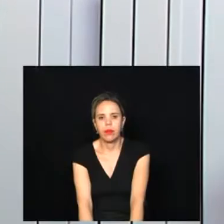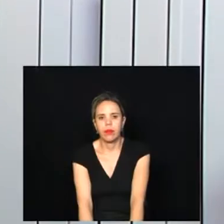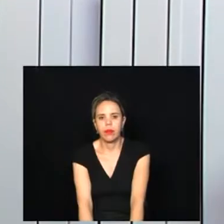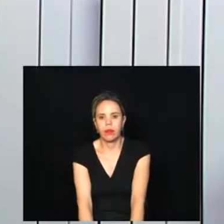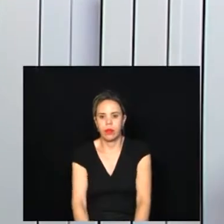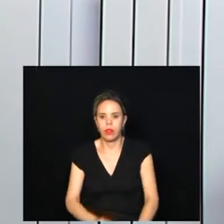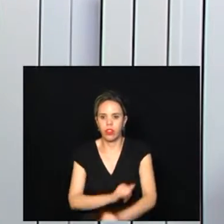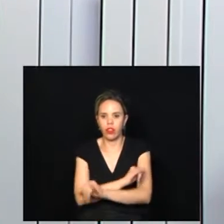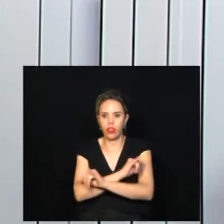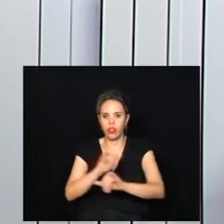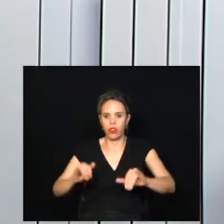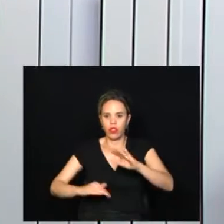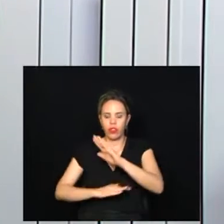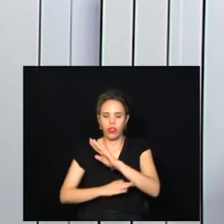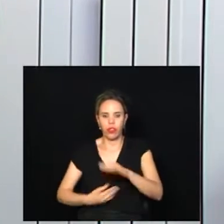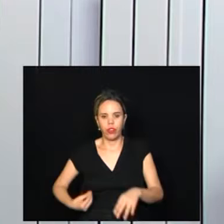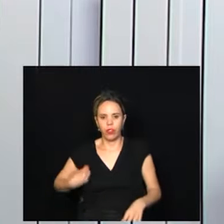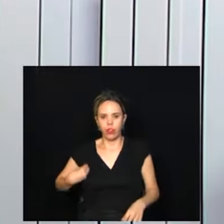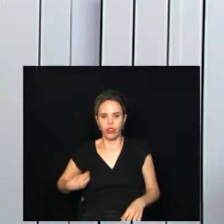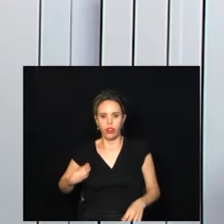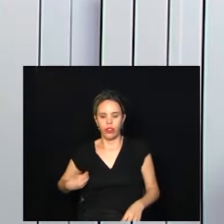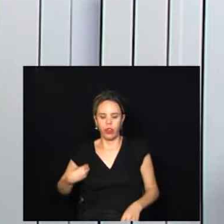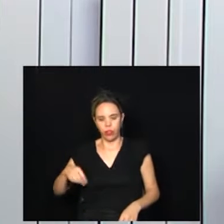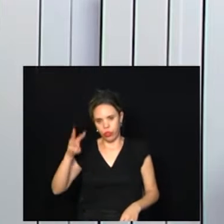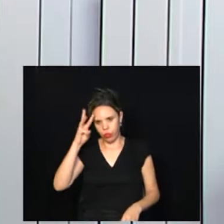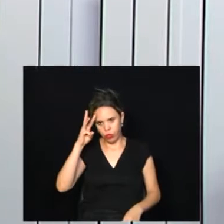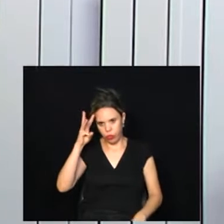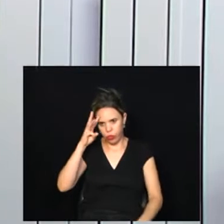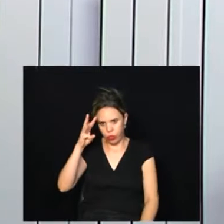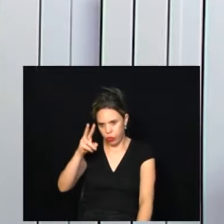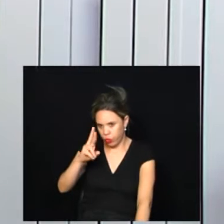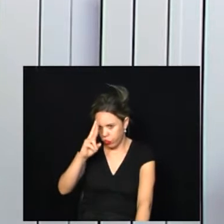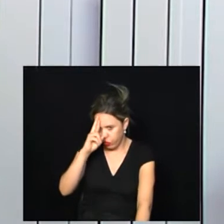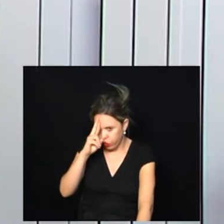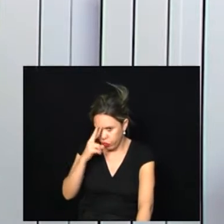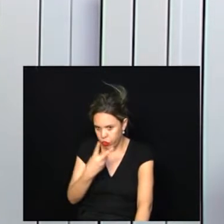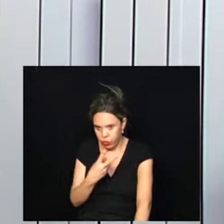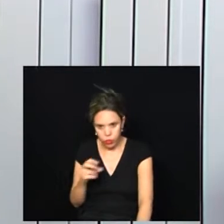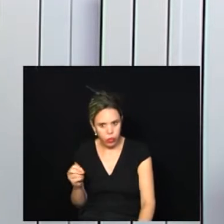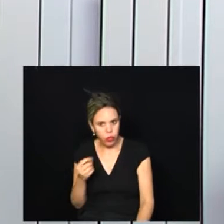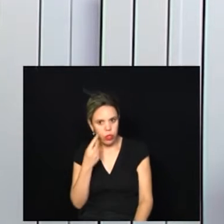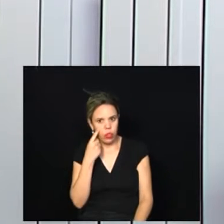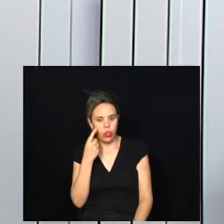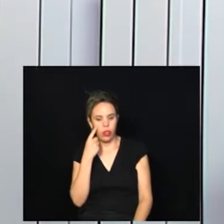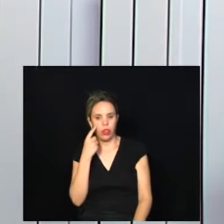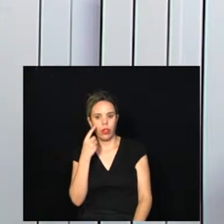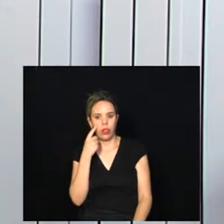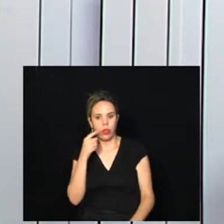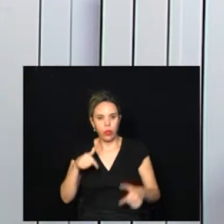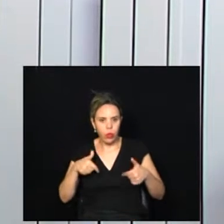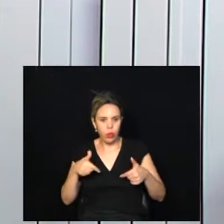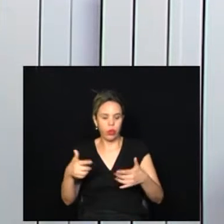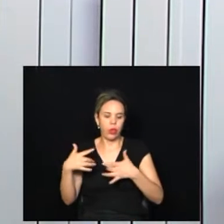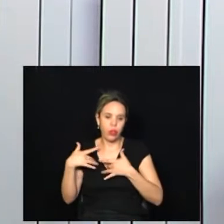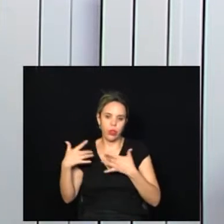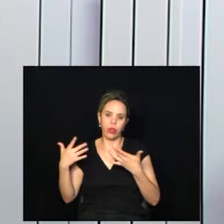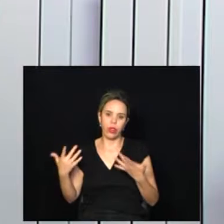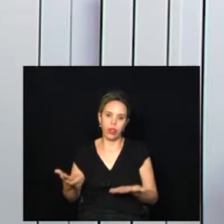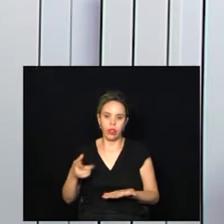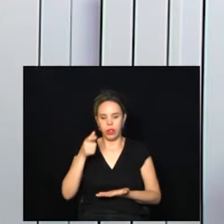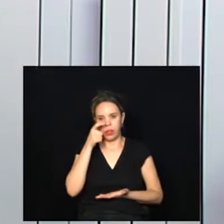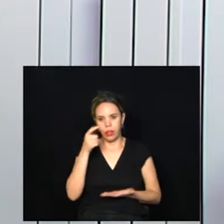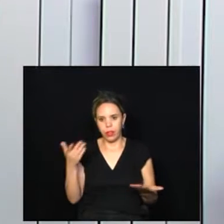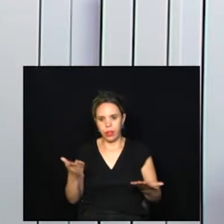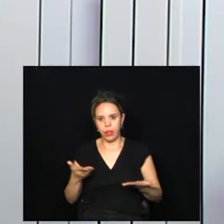Câmara Notícia de volta ao vivo nesta terça-feira, 12h20. Olha só, o Ação e Solidariedade que você vai